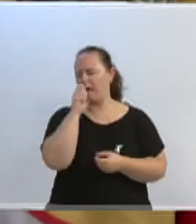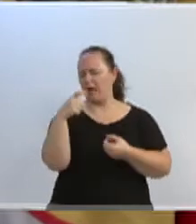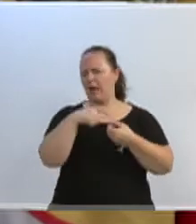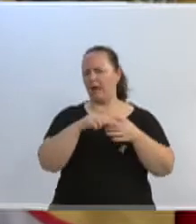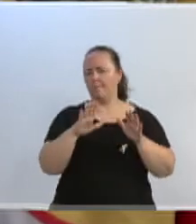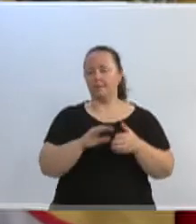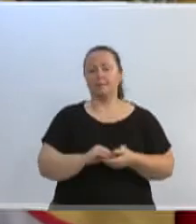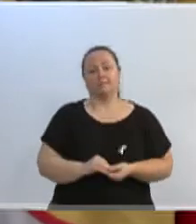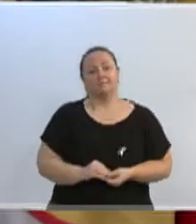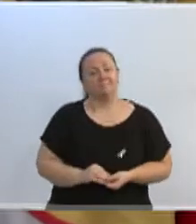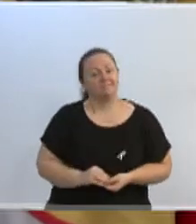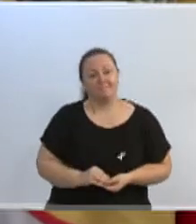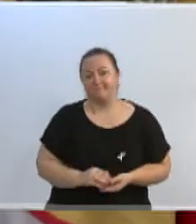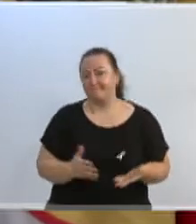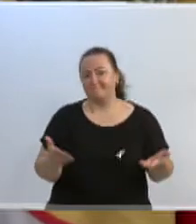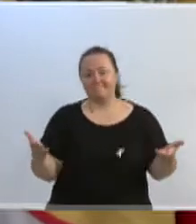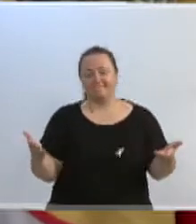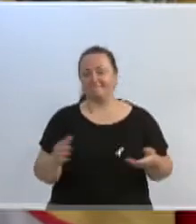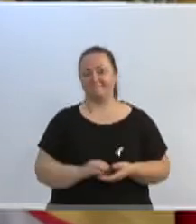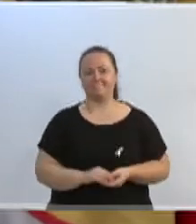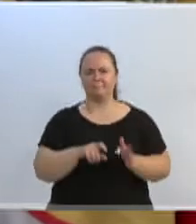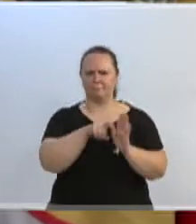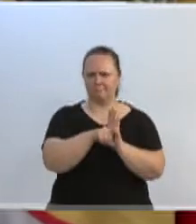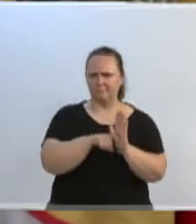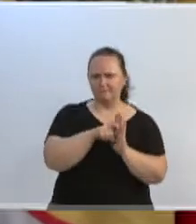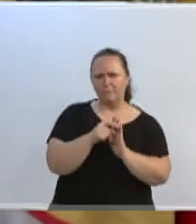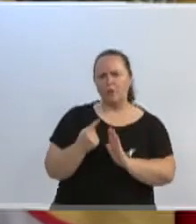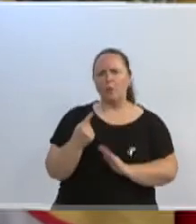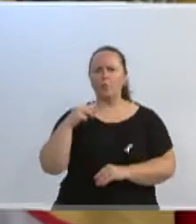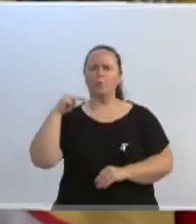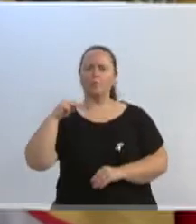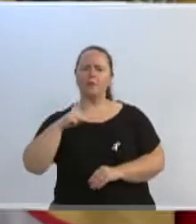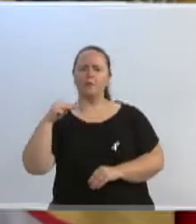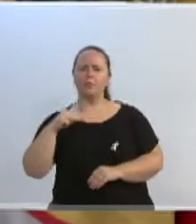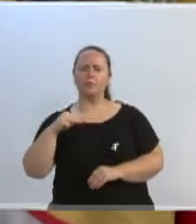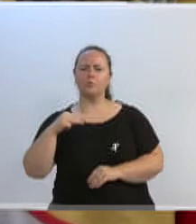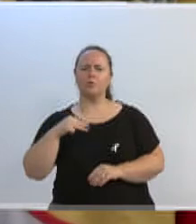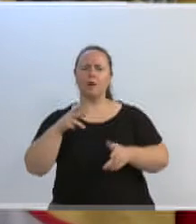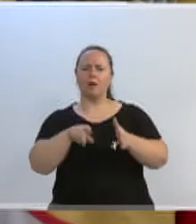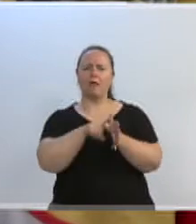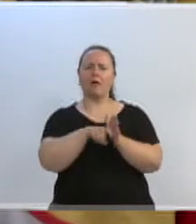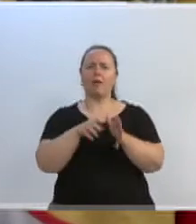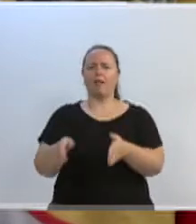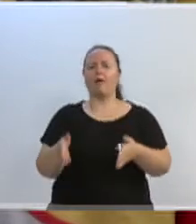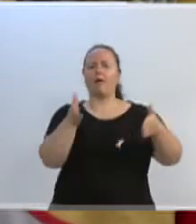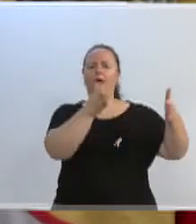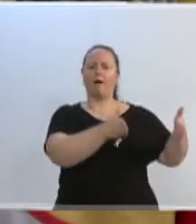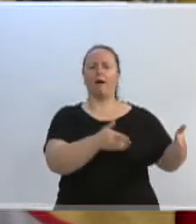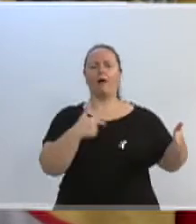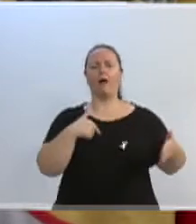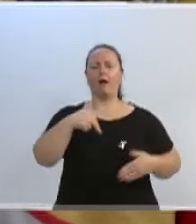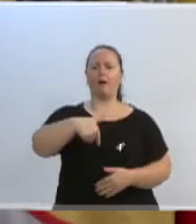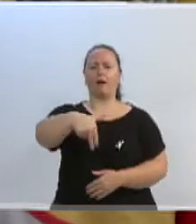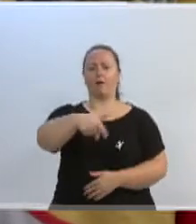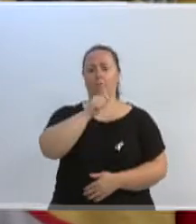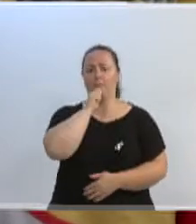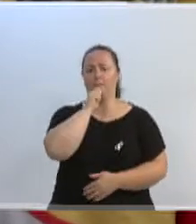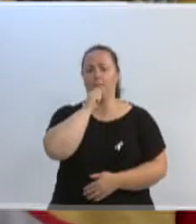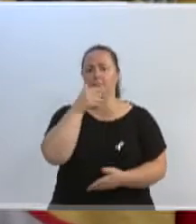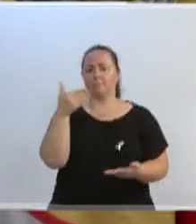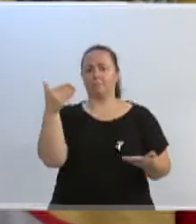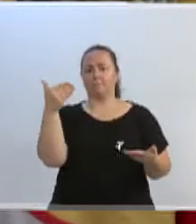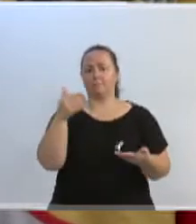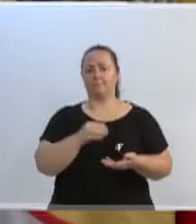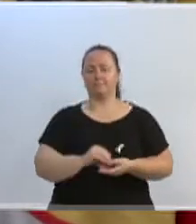Mas os deficientes não têm como, só por um minutinho, deixarem de ser deficientes. Então, são momentos como esse